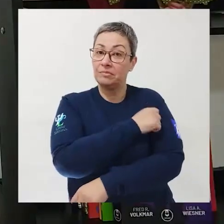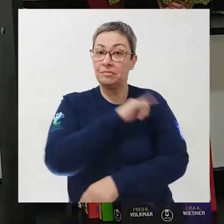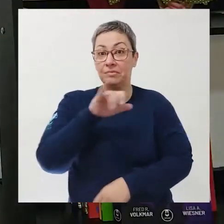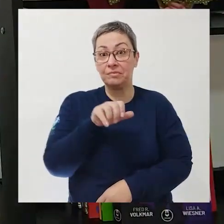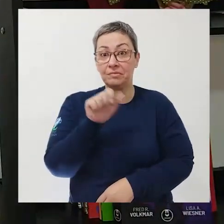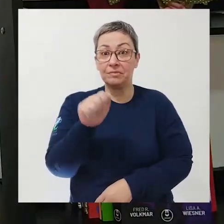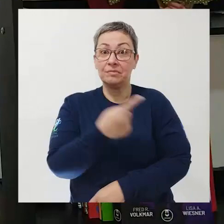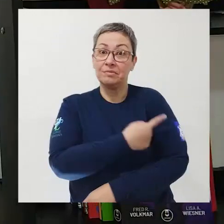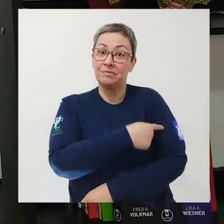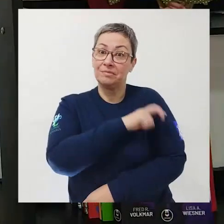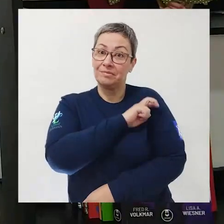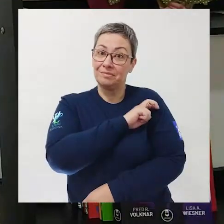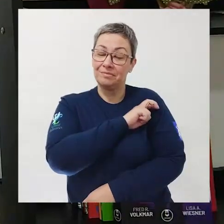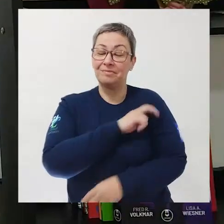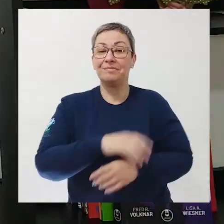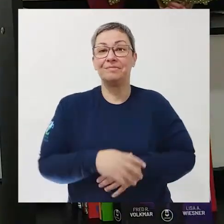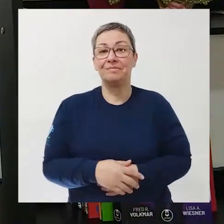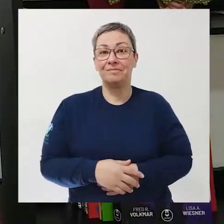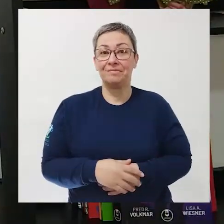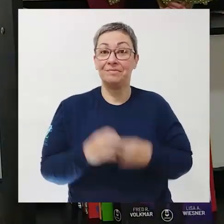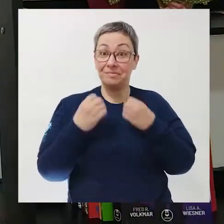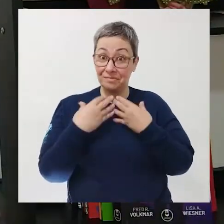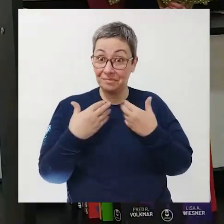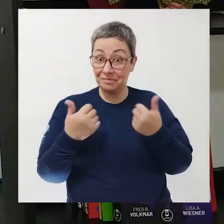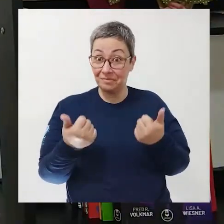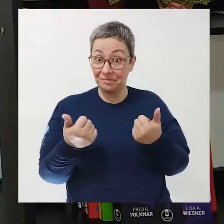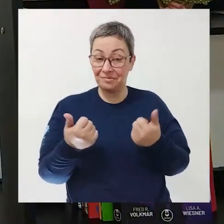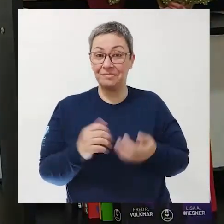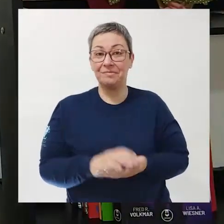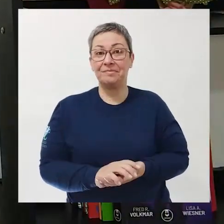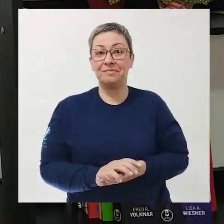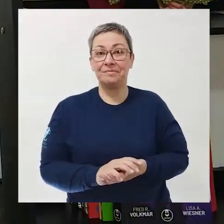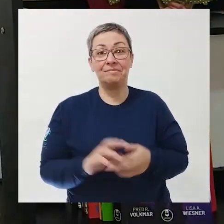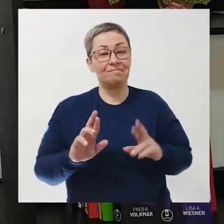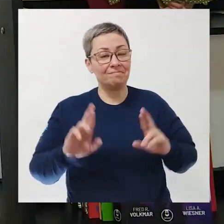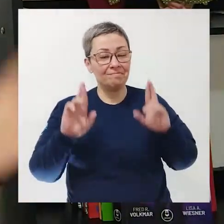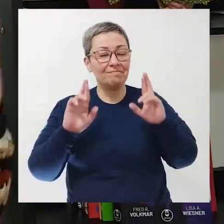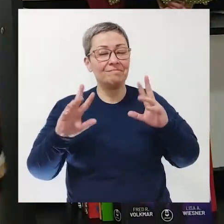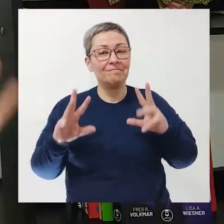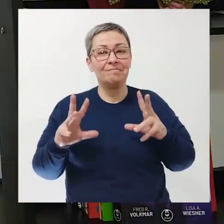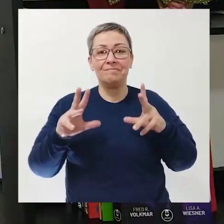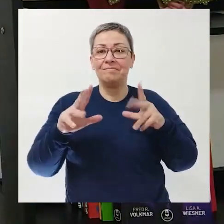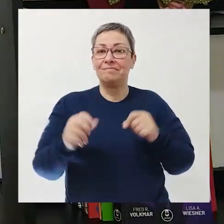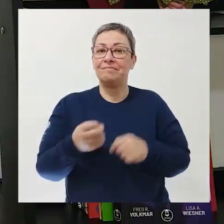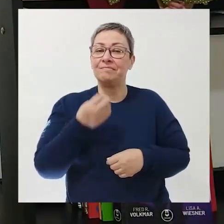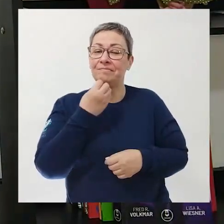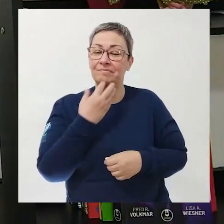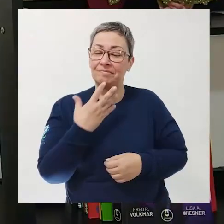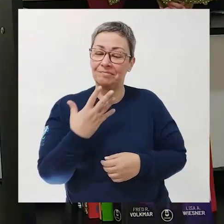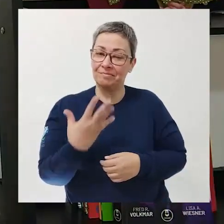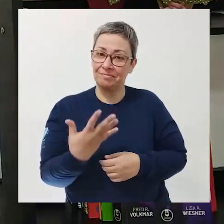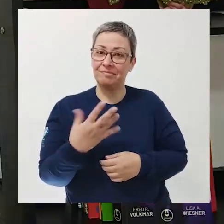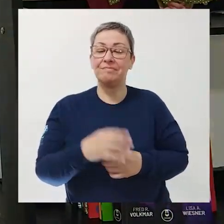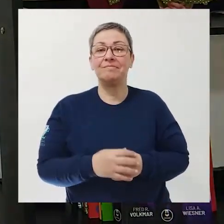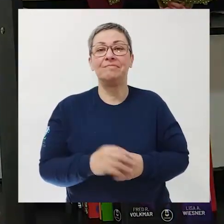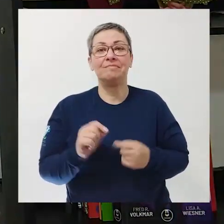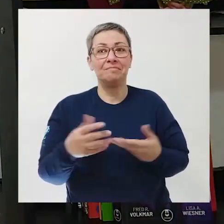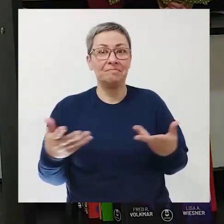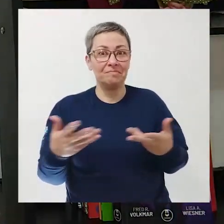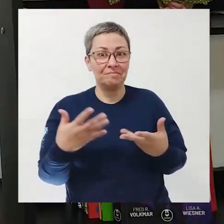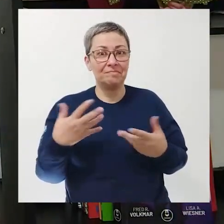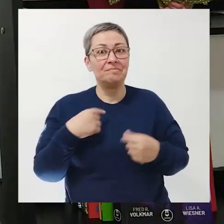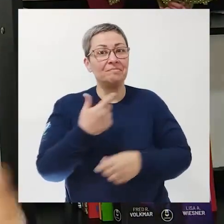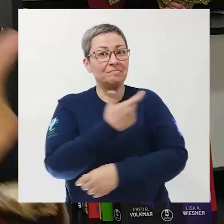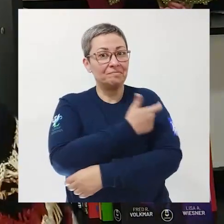Olá, educandas e educandos da EJA do ciclo 1. Tudo bem com vocês? Espero que estejam todos e todas